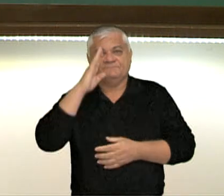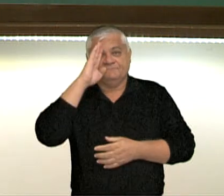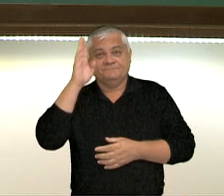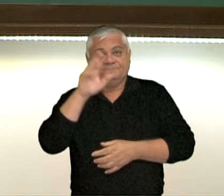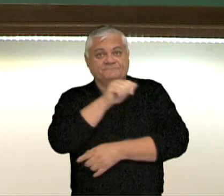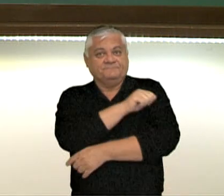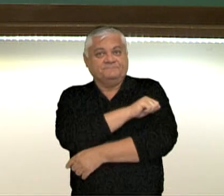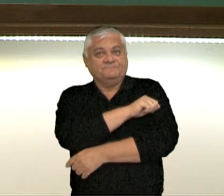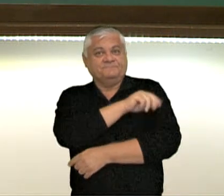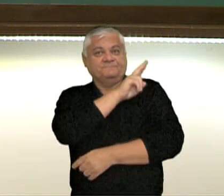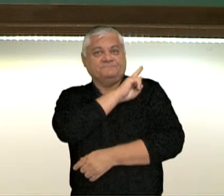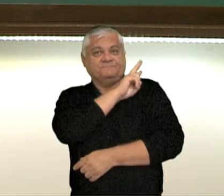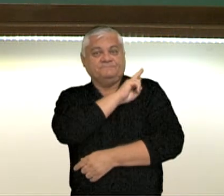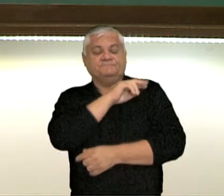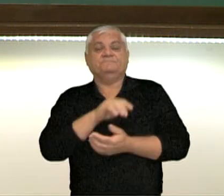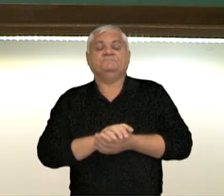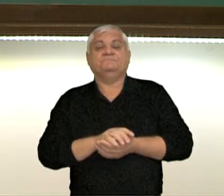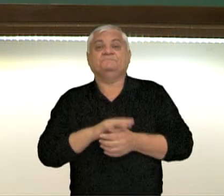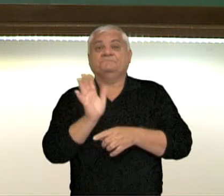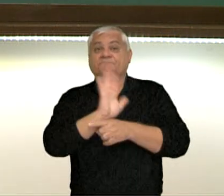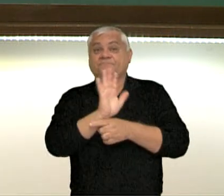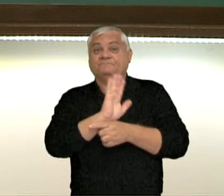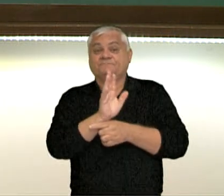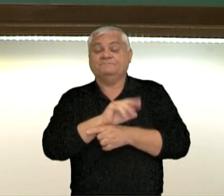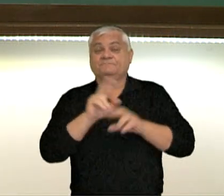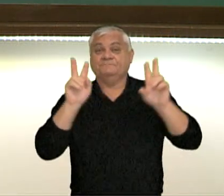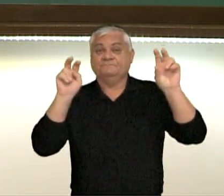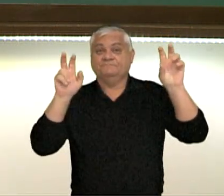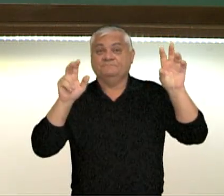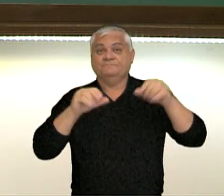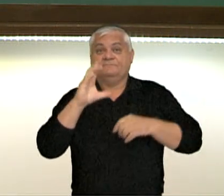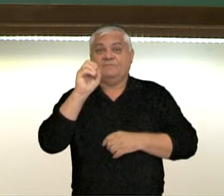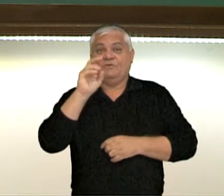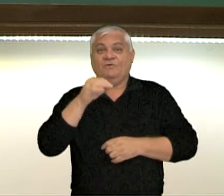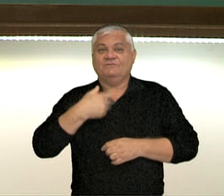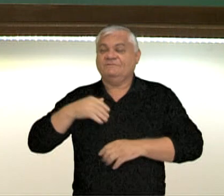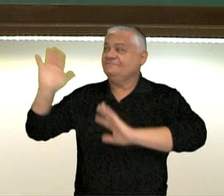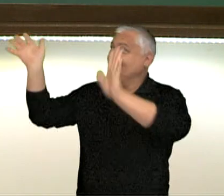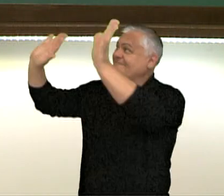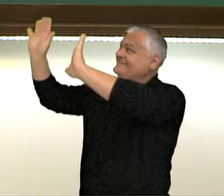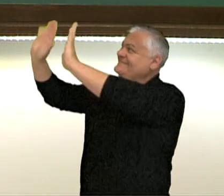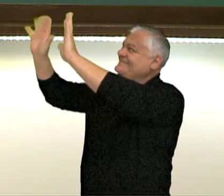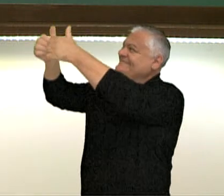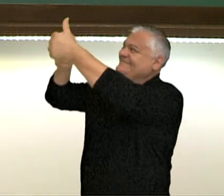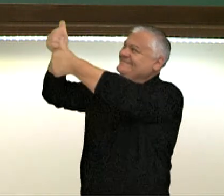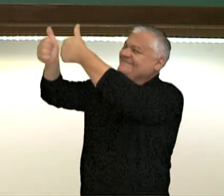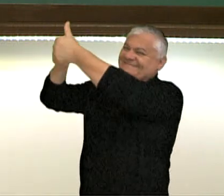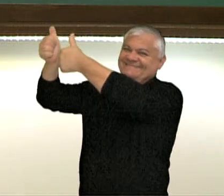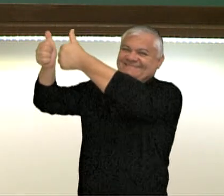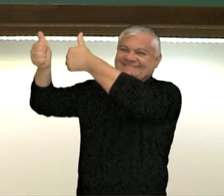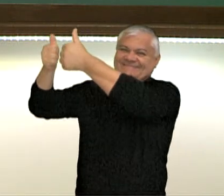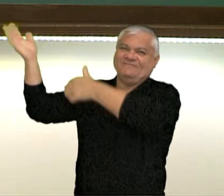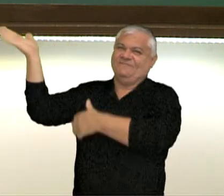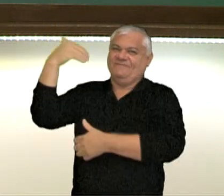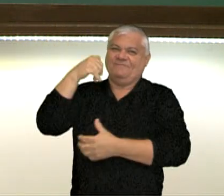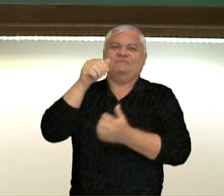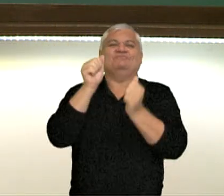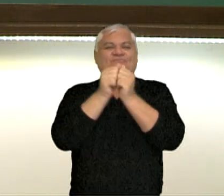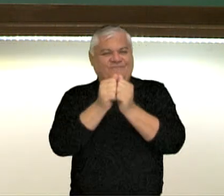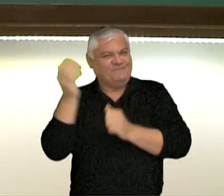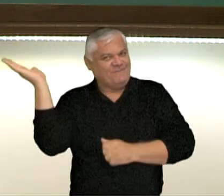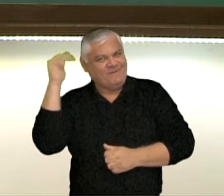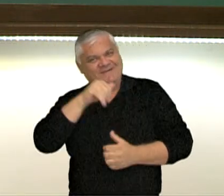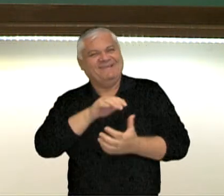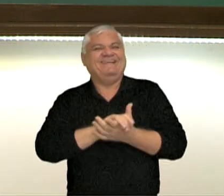Olá, estudantes da segunda série. Nesse vídeo, vamos falar sobre conto. Olá, Ronaldo, tudo bem aí? Vamos junto conhecer um